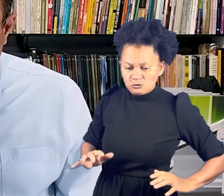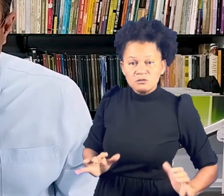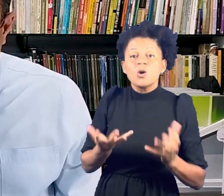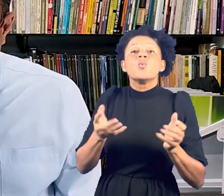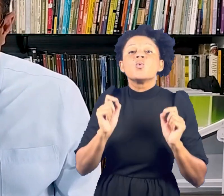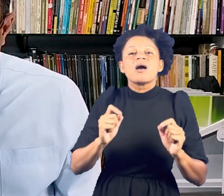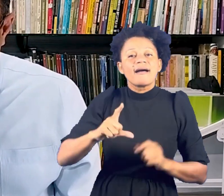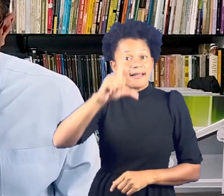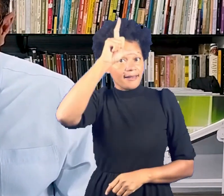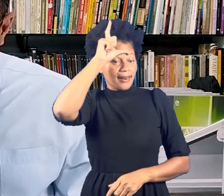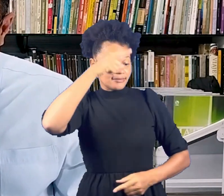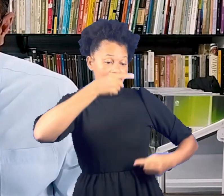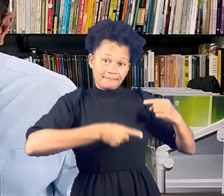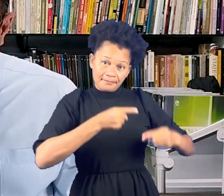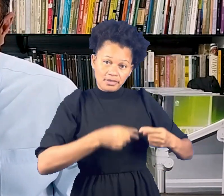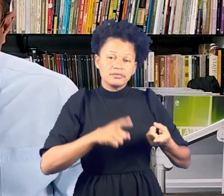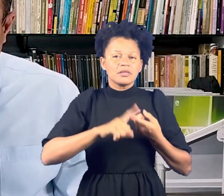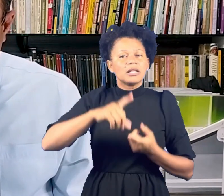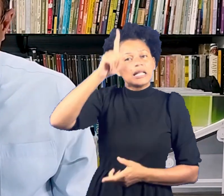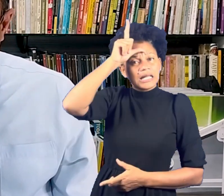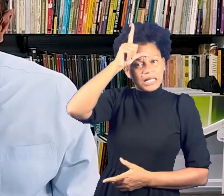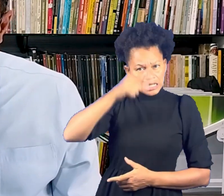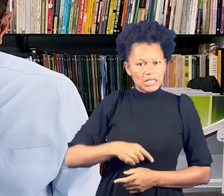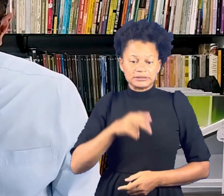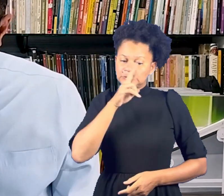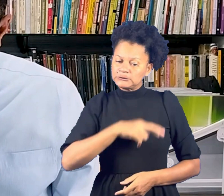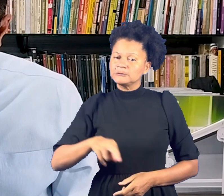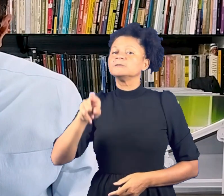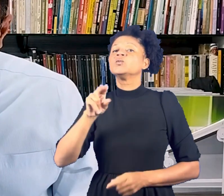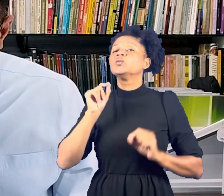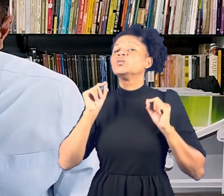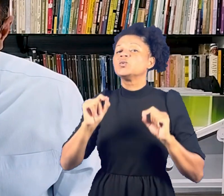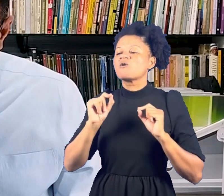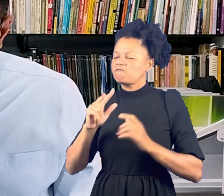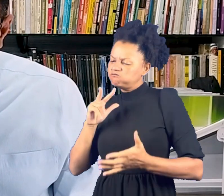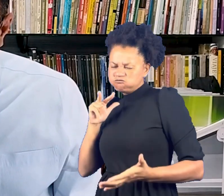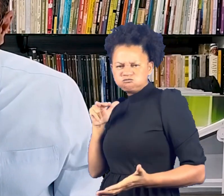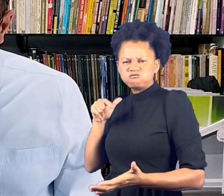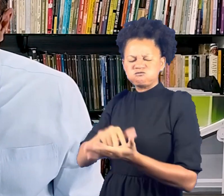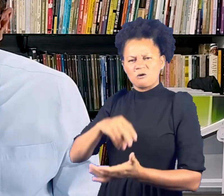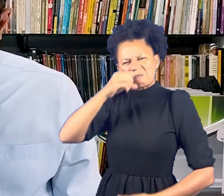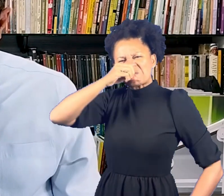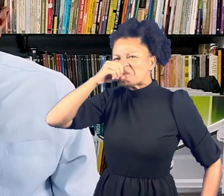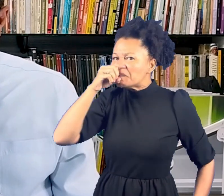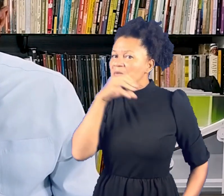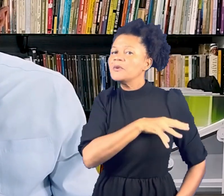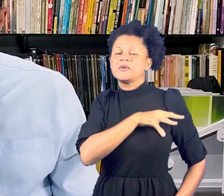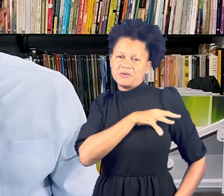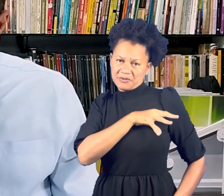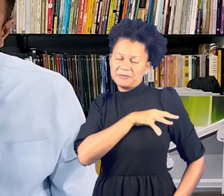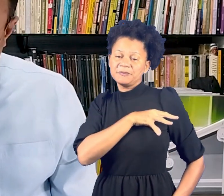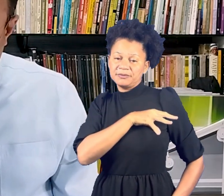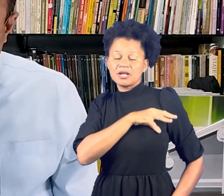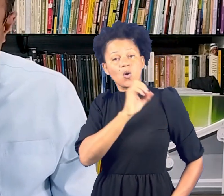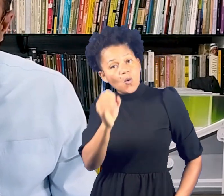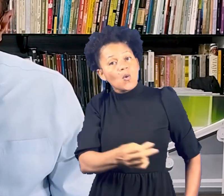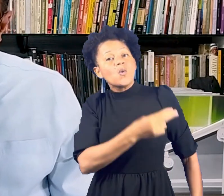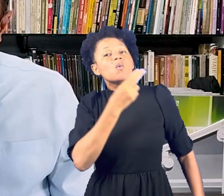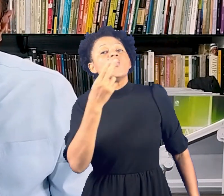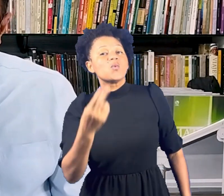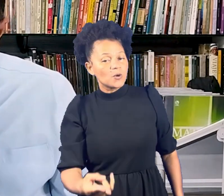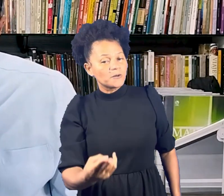a liderança política e religiosa a levantarem-no violentamente ou